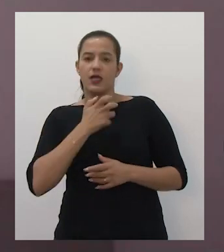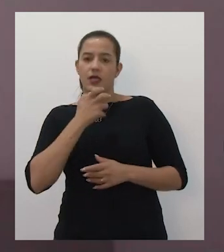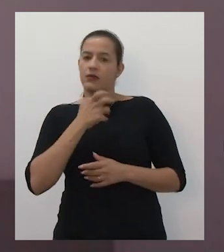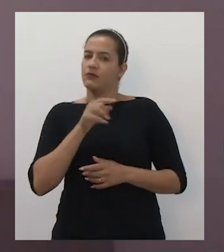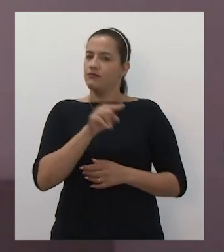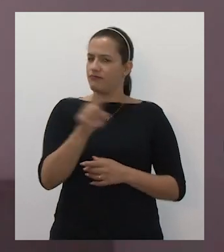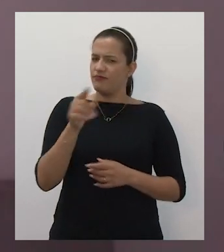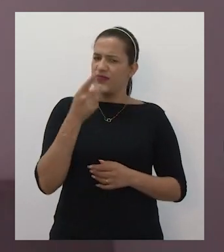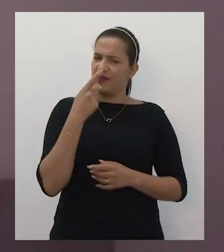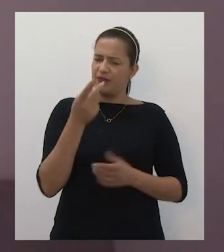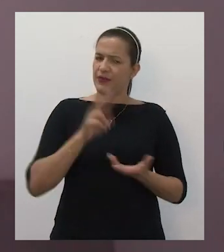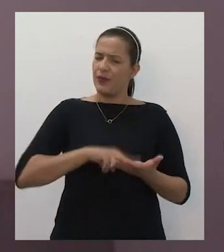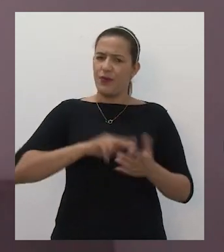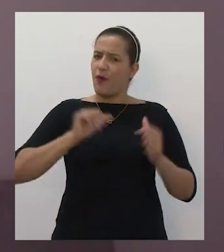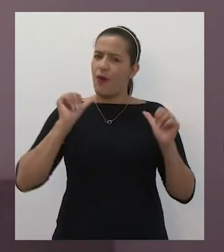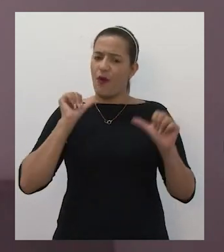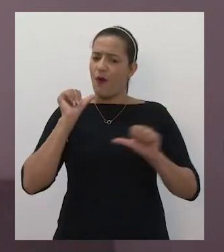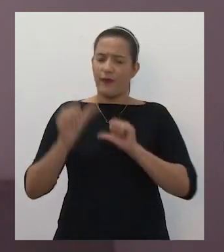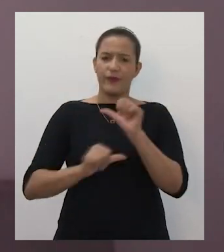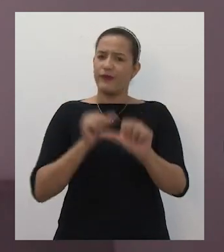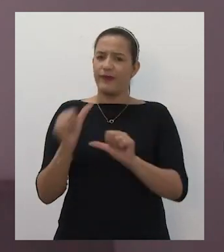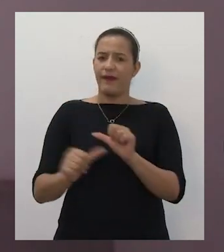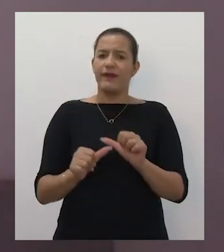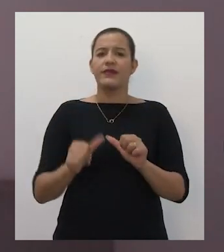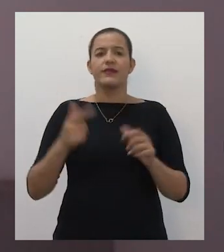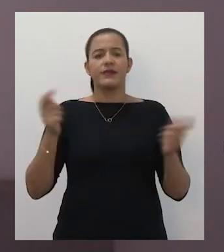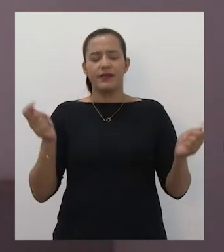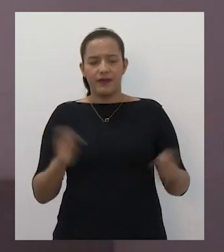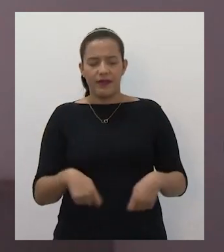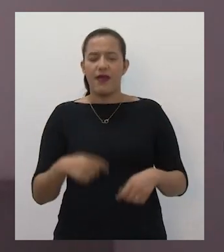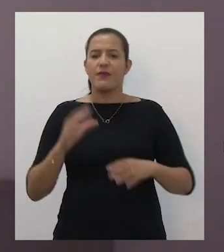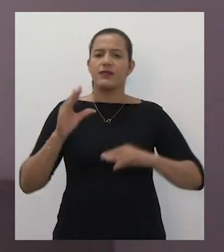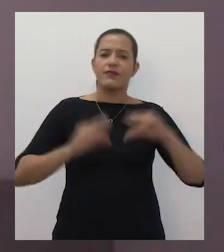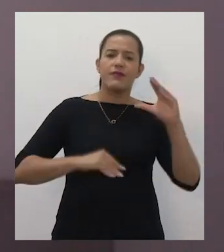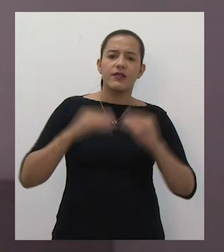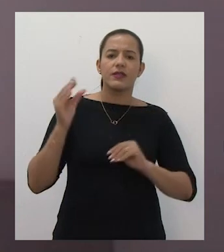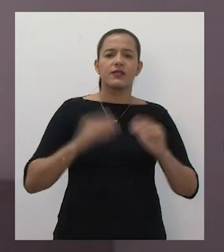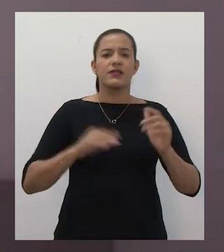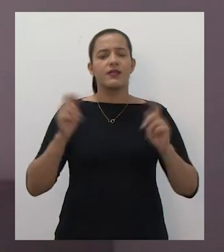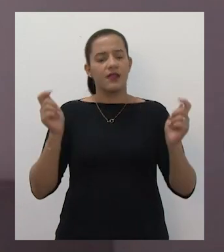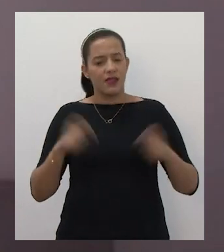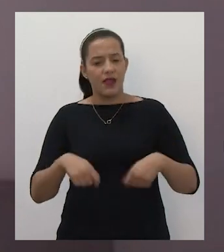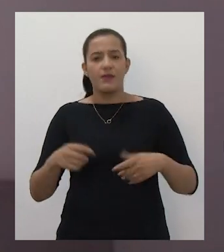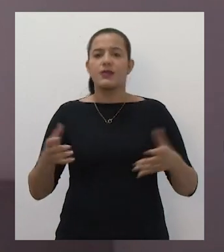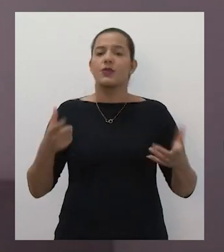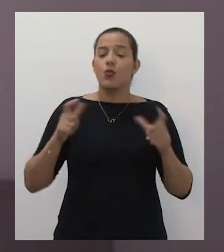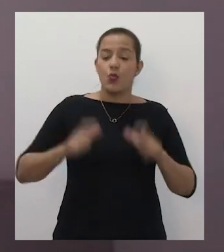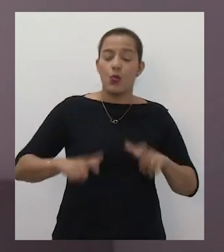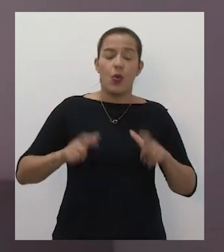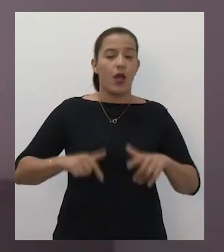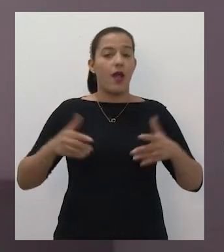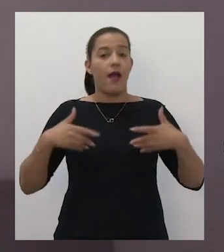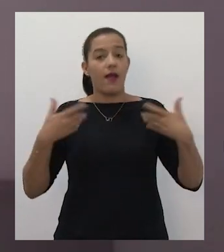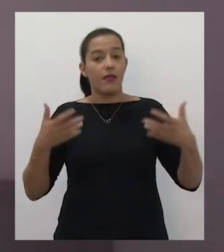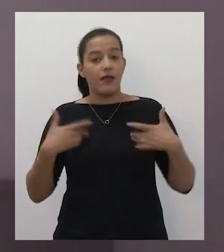a gente pode olhar realmente com outros olhos, que a gente pode ser flexível, que o ambiente pode ser alegre